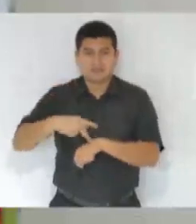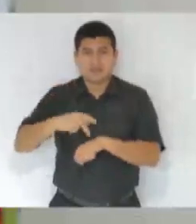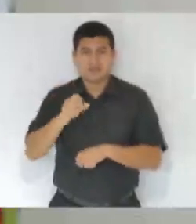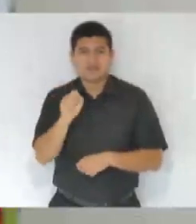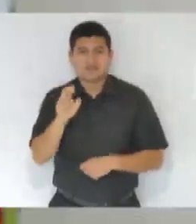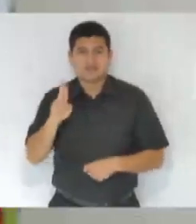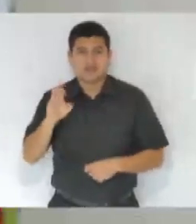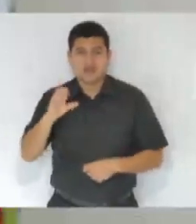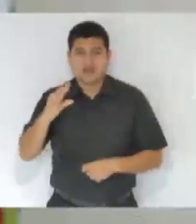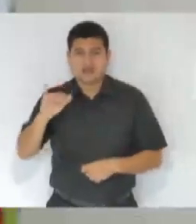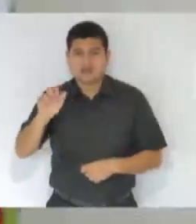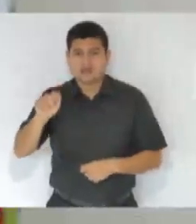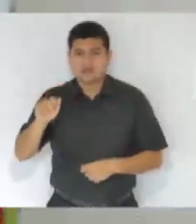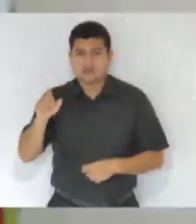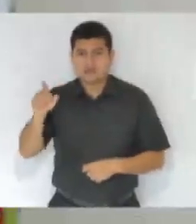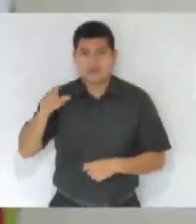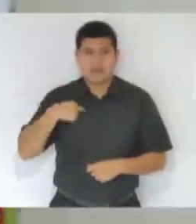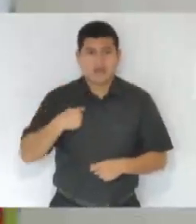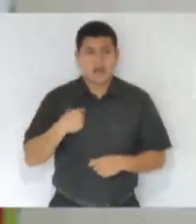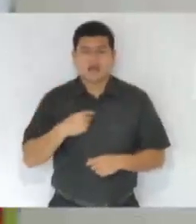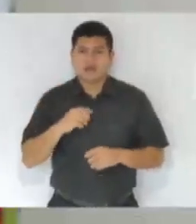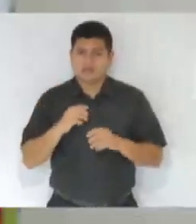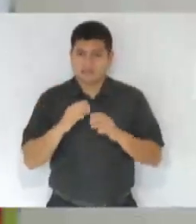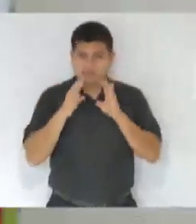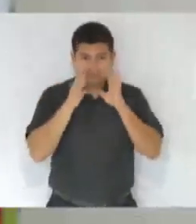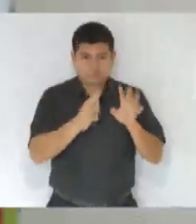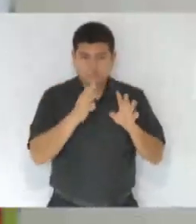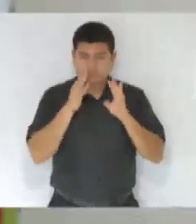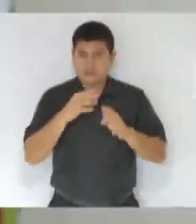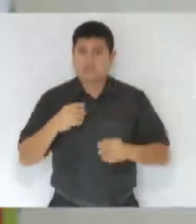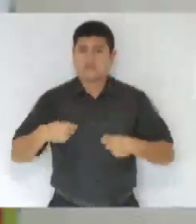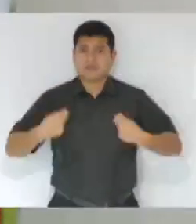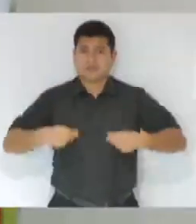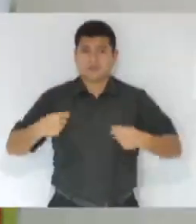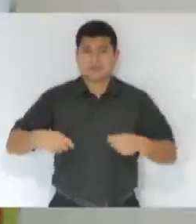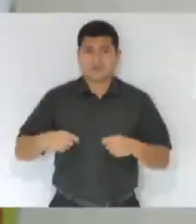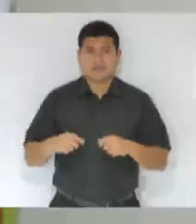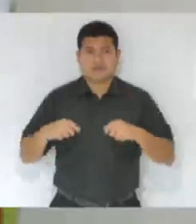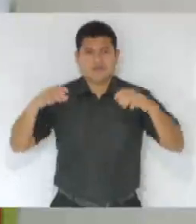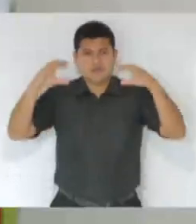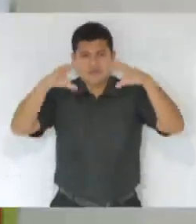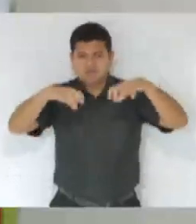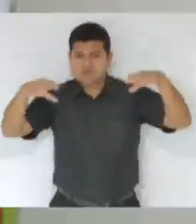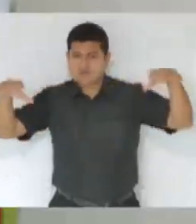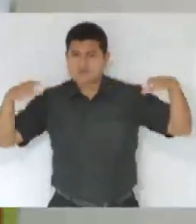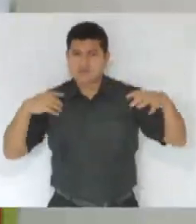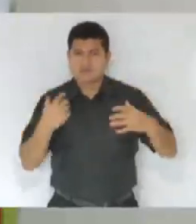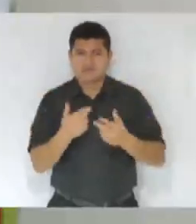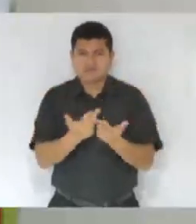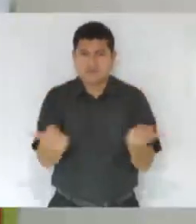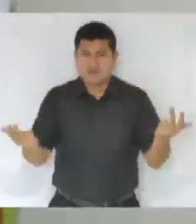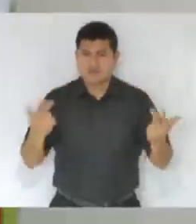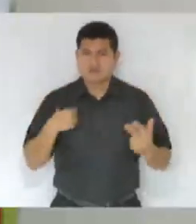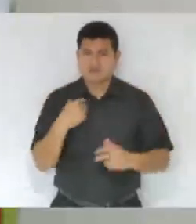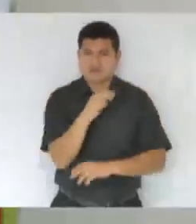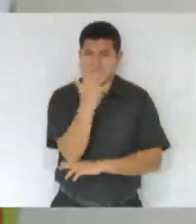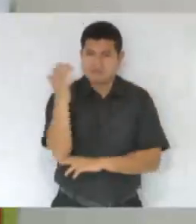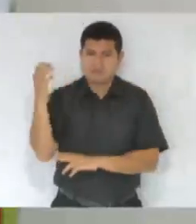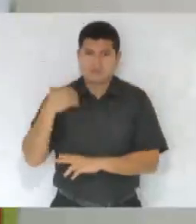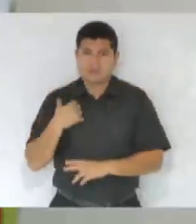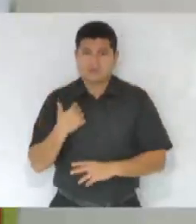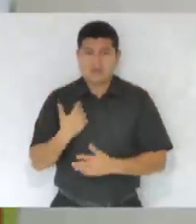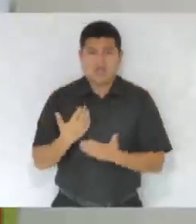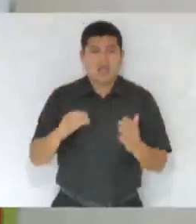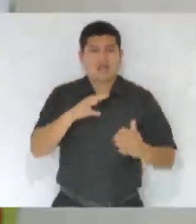chama atenção pelo clima. Abre aspas. Os adultos continuam a dizer que devem ser aos